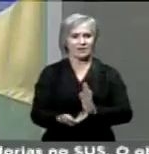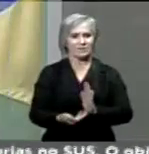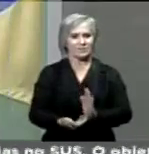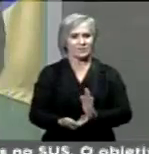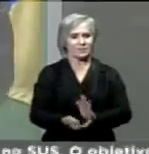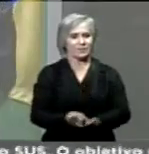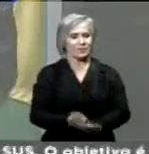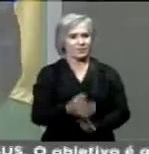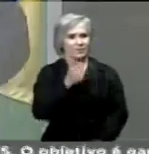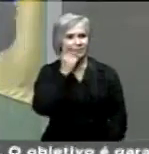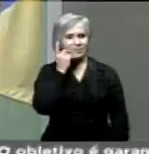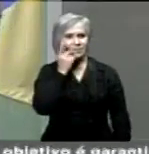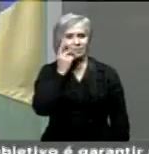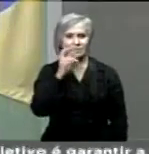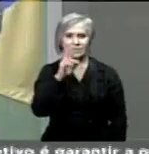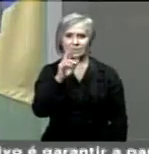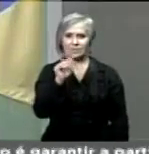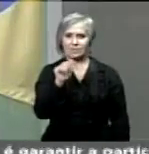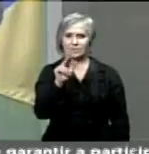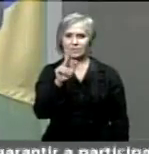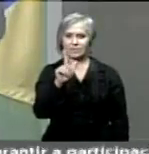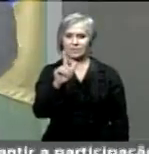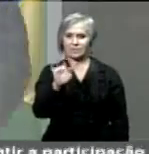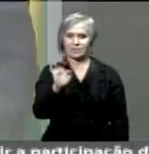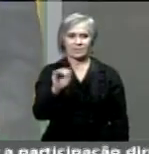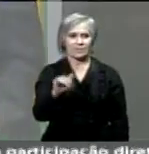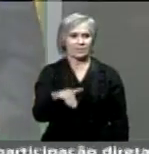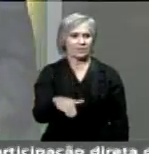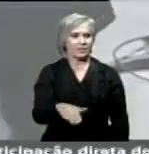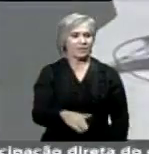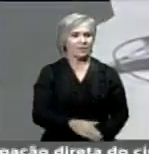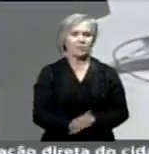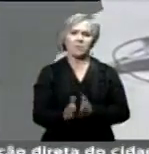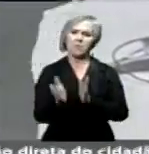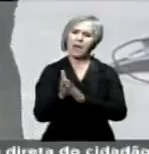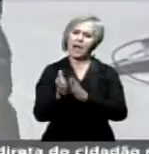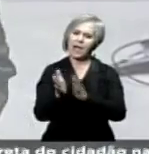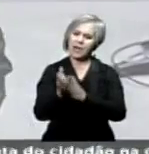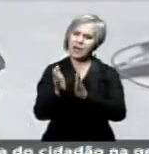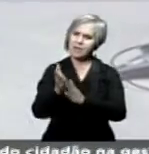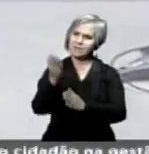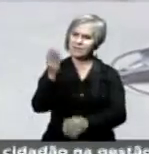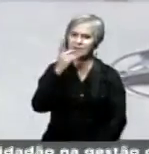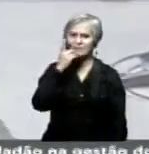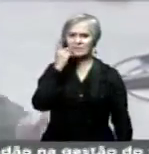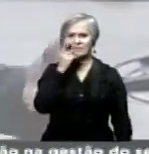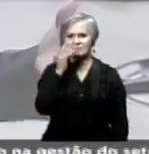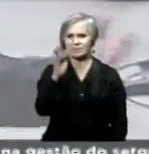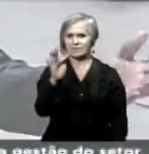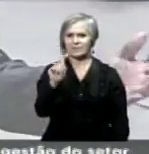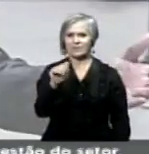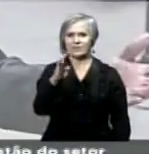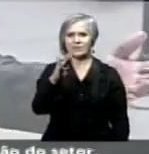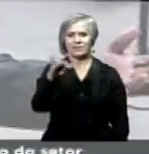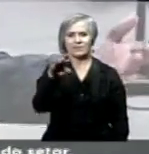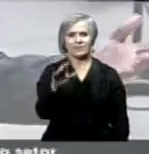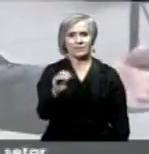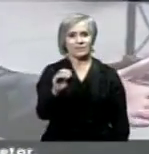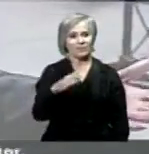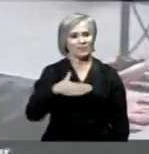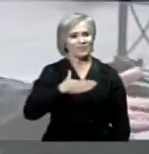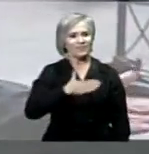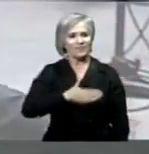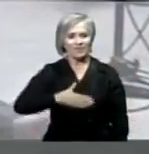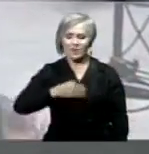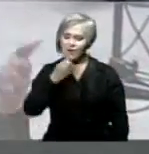Deputado Raul, eu peço a todos que, por gentileza, eu sou bem rápido, parabenizar deputado Fábio Souza, é uma honra tê-lo na